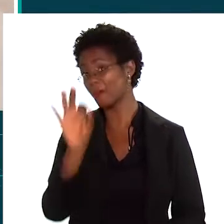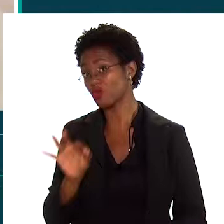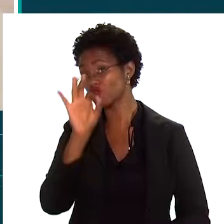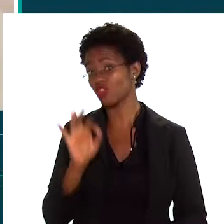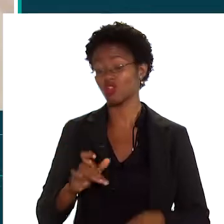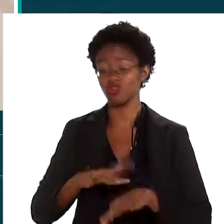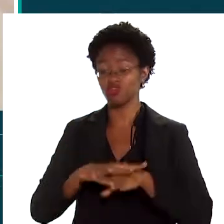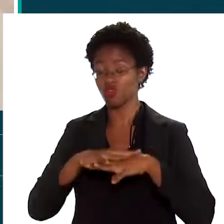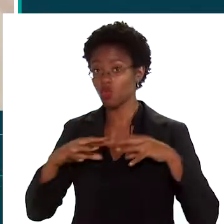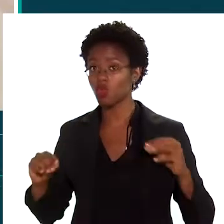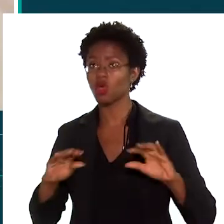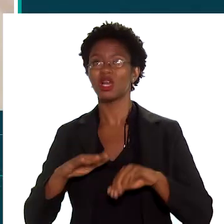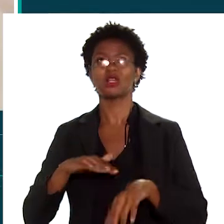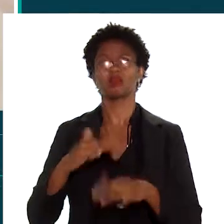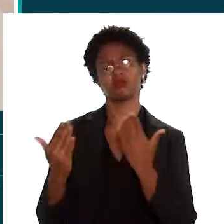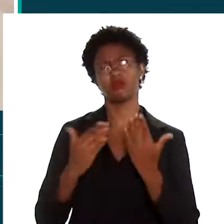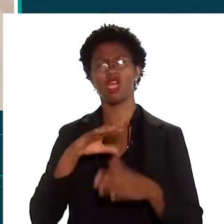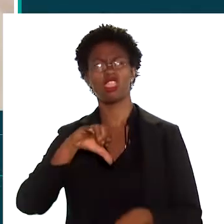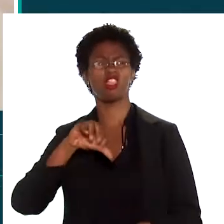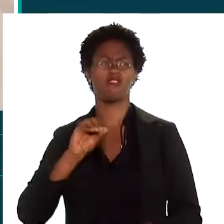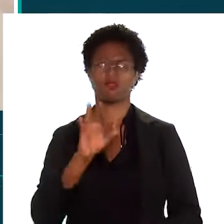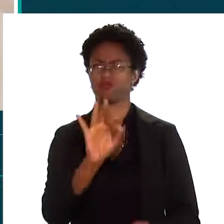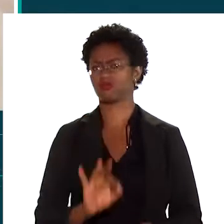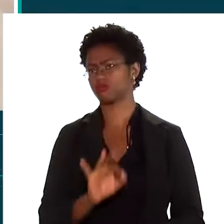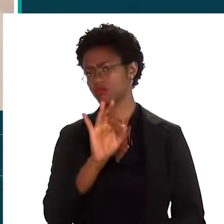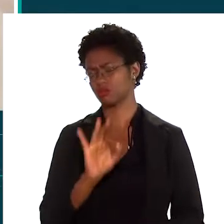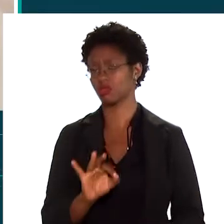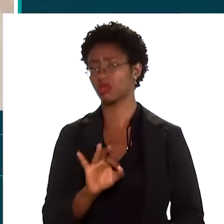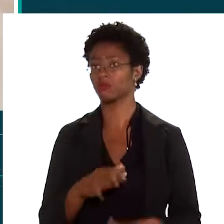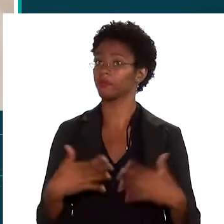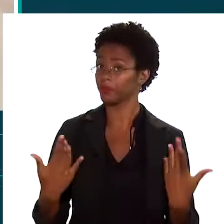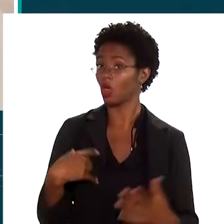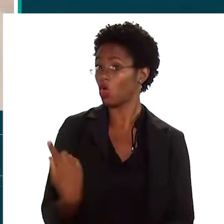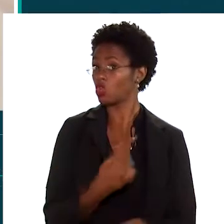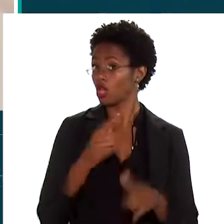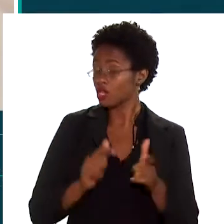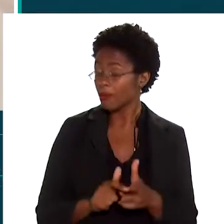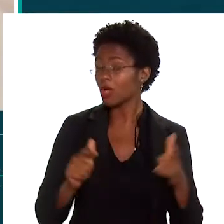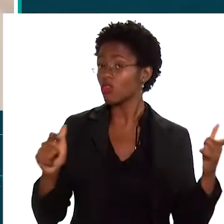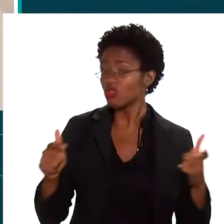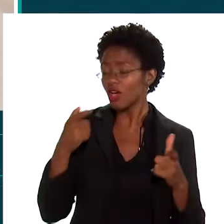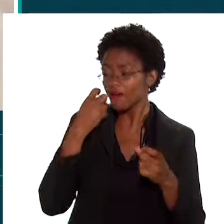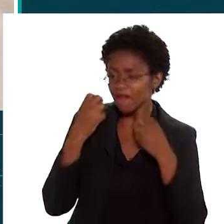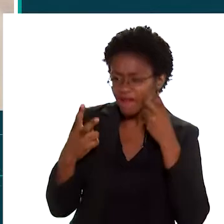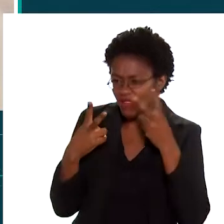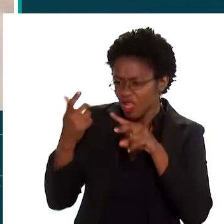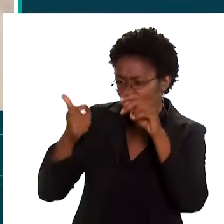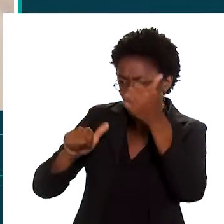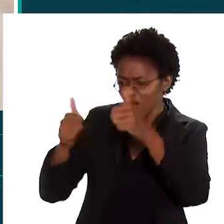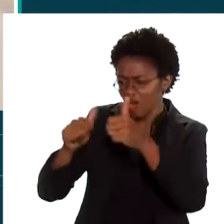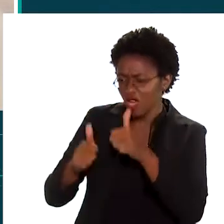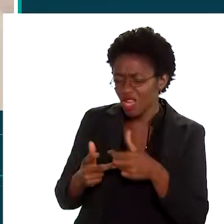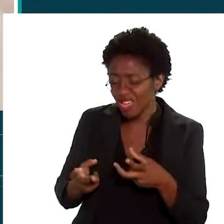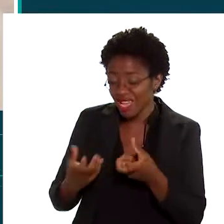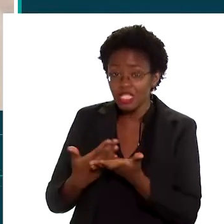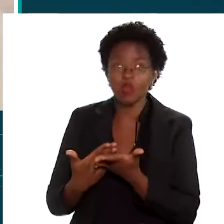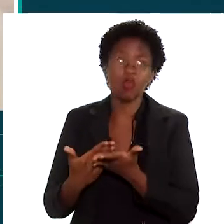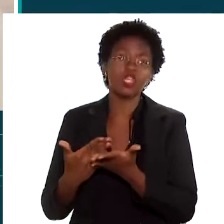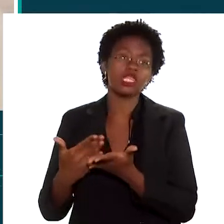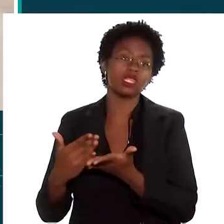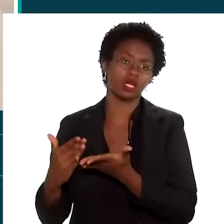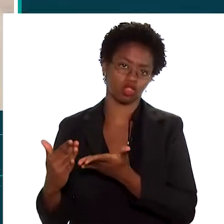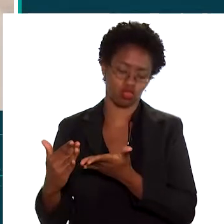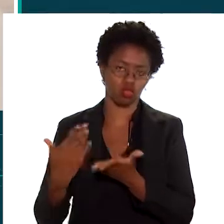taxa de cura maior do que 90%. Ou seja, a gente, na maioria das vezes, diagnostica o câncer